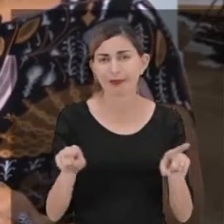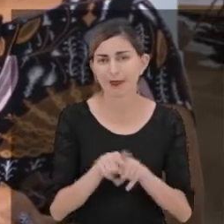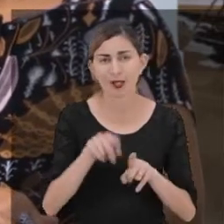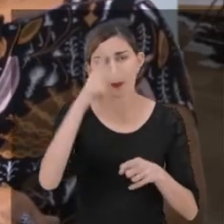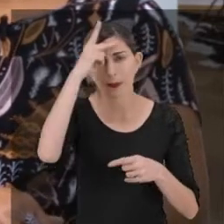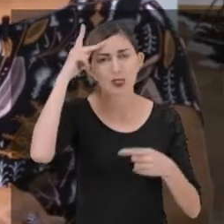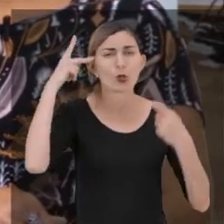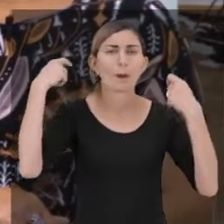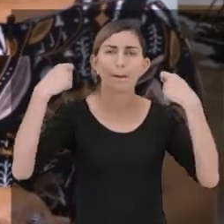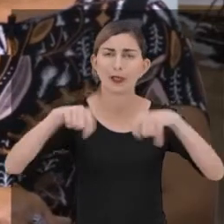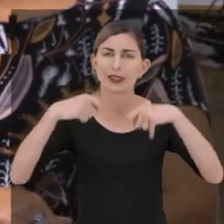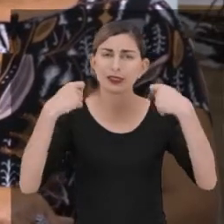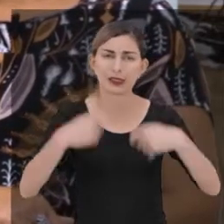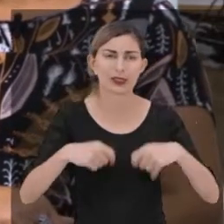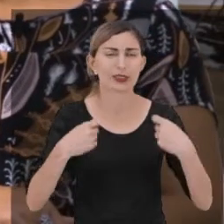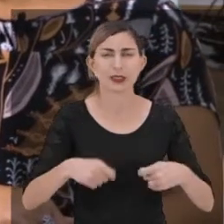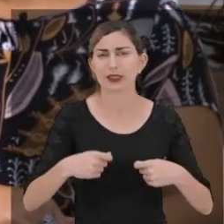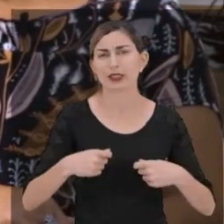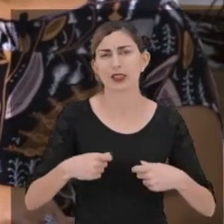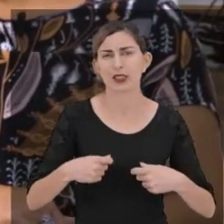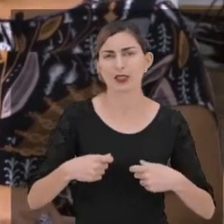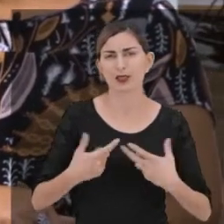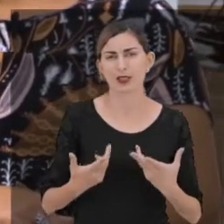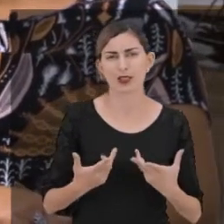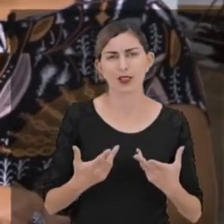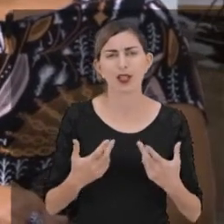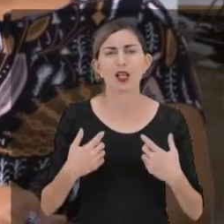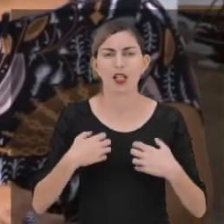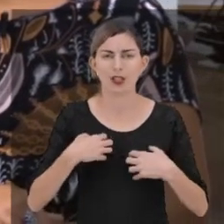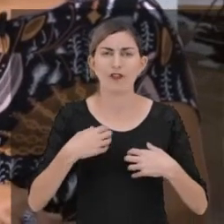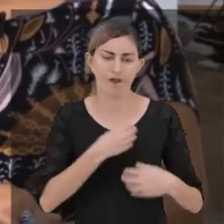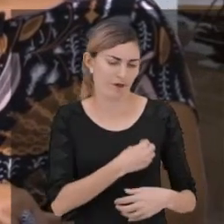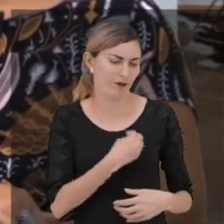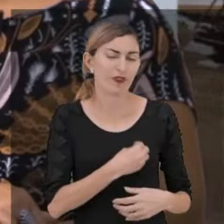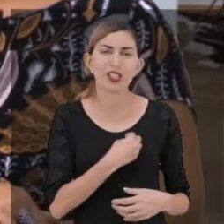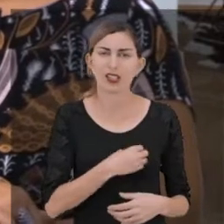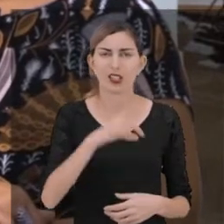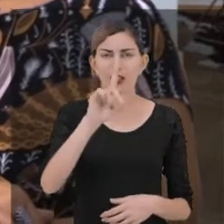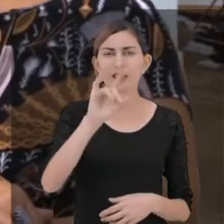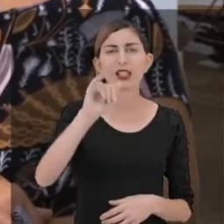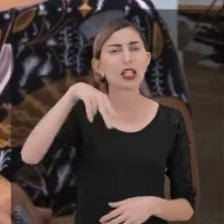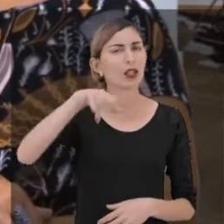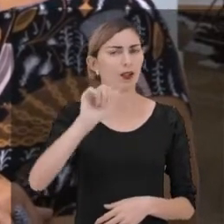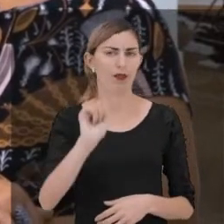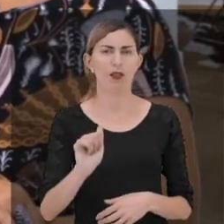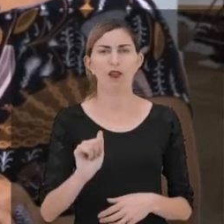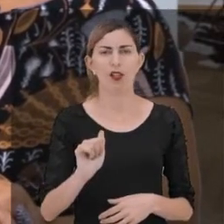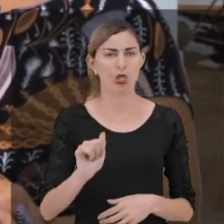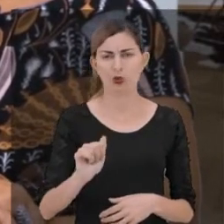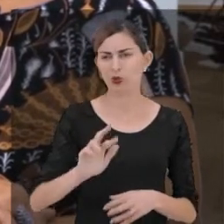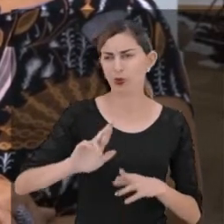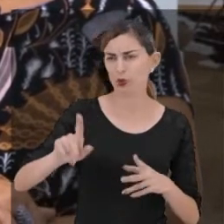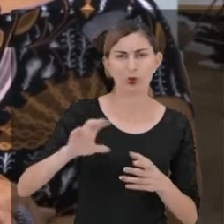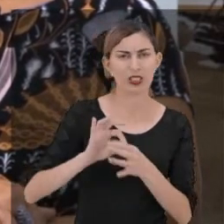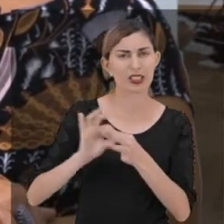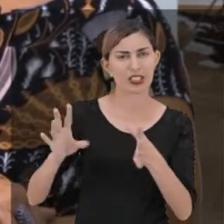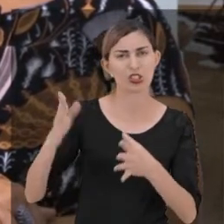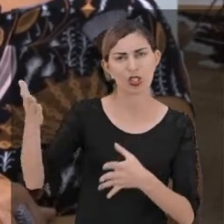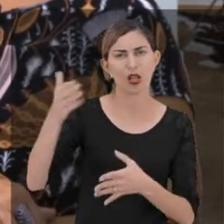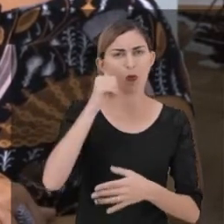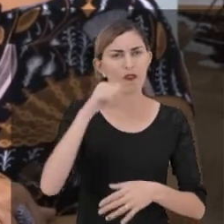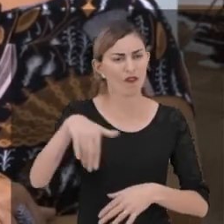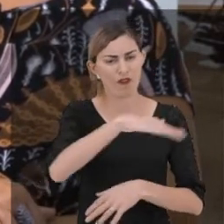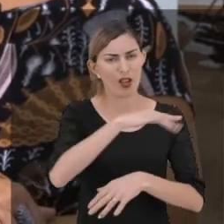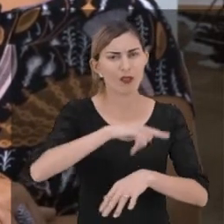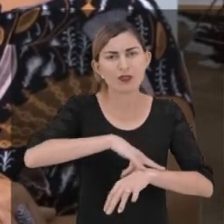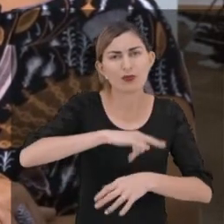As pessoas precisam ter condições de ter uma vida digna. E não era digno não deixar essa